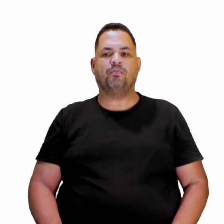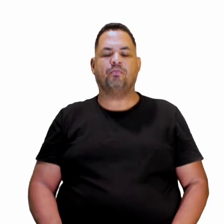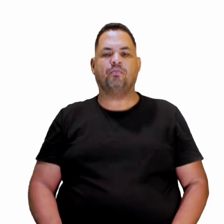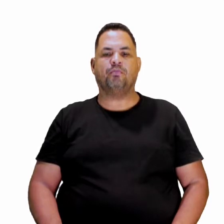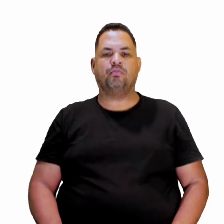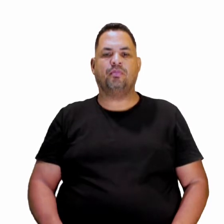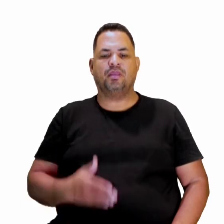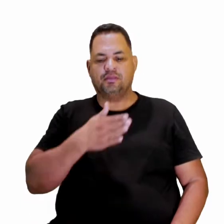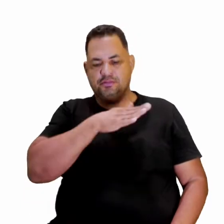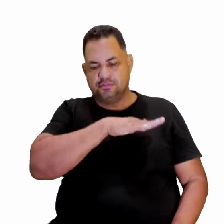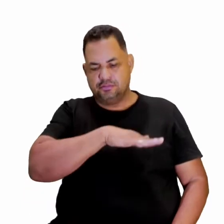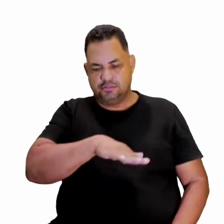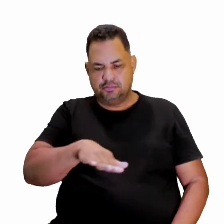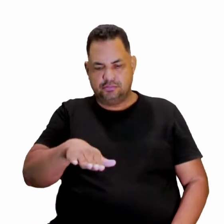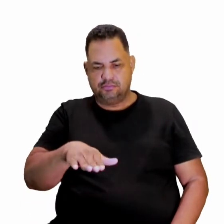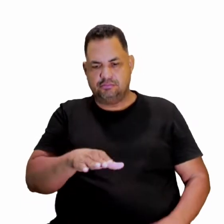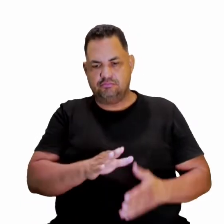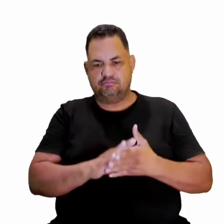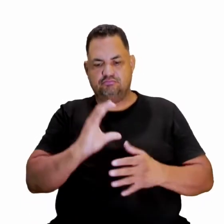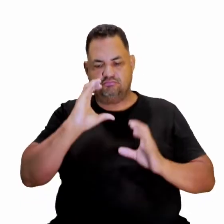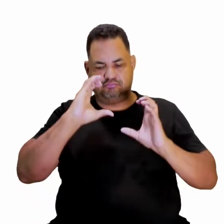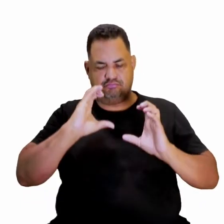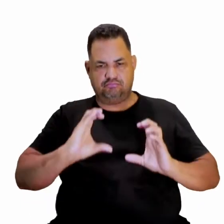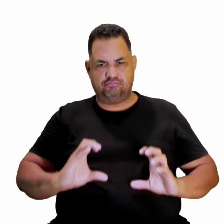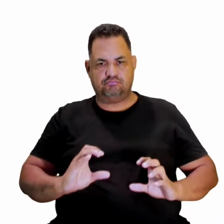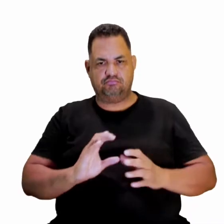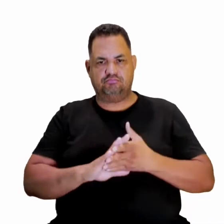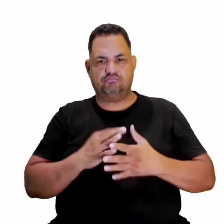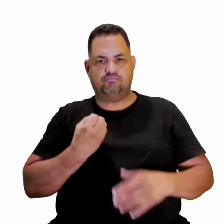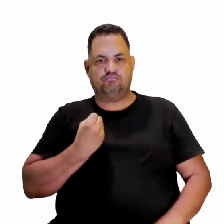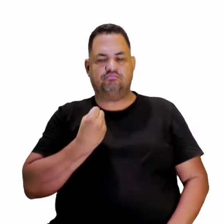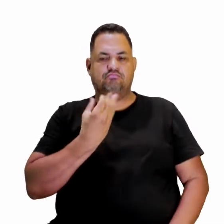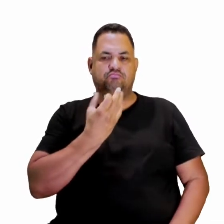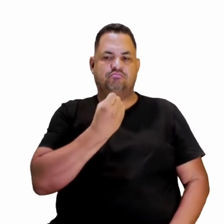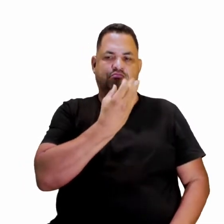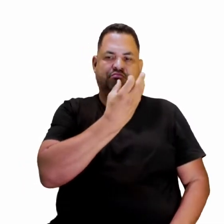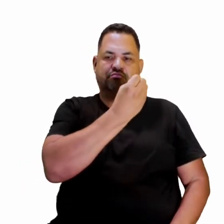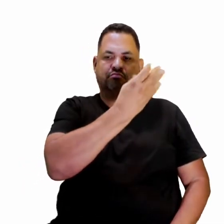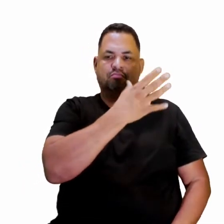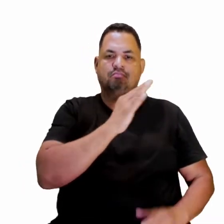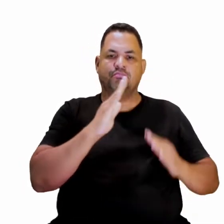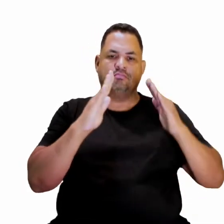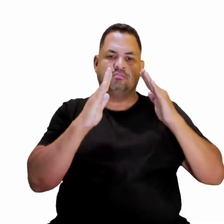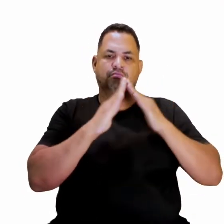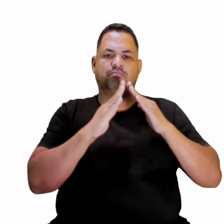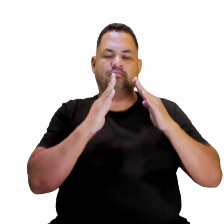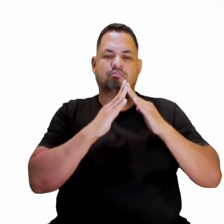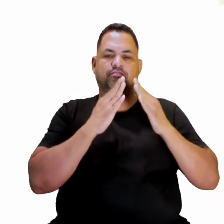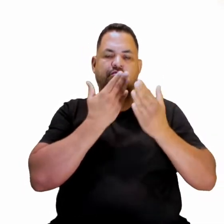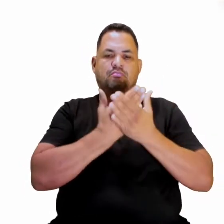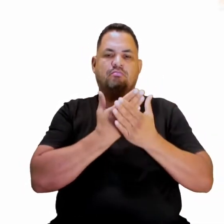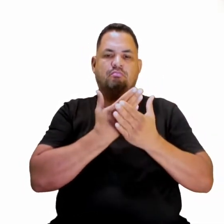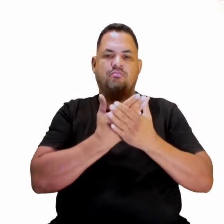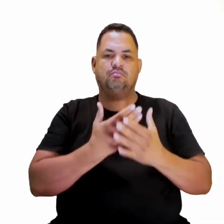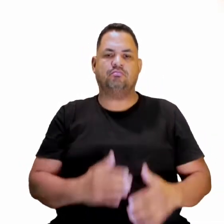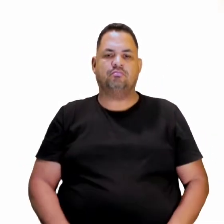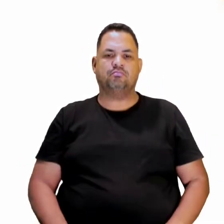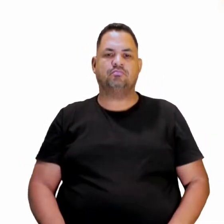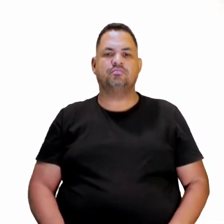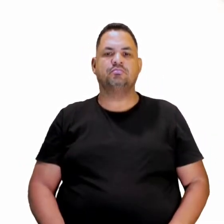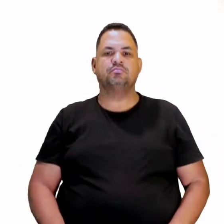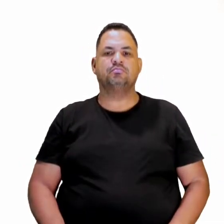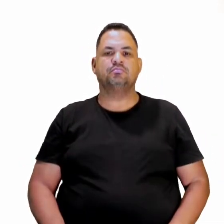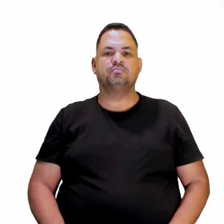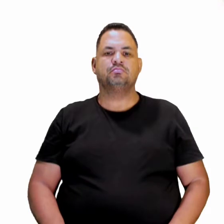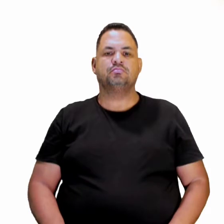As crianças se comportaram na viagem escolar. The children